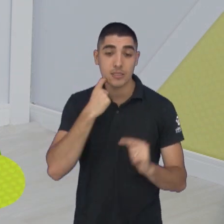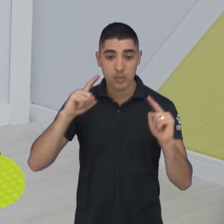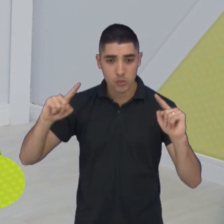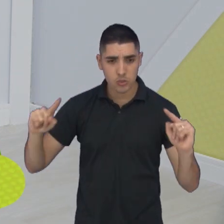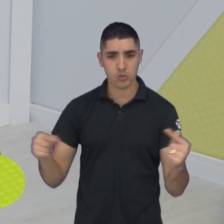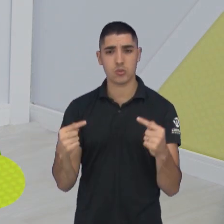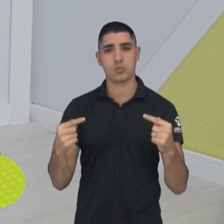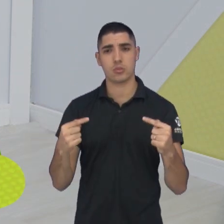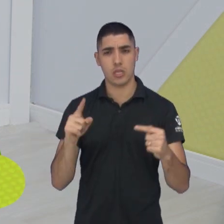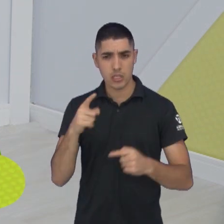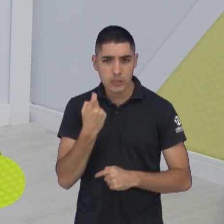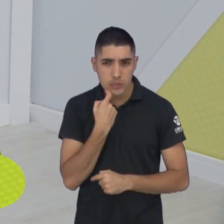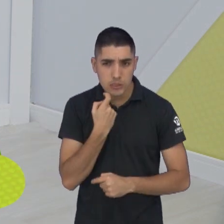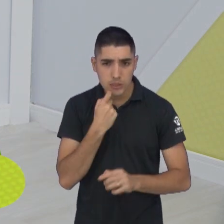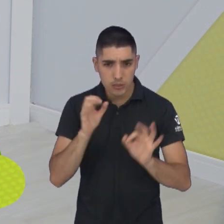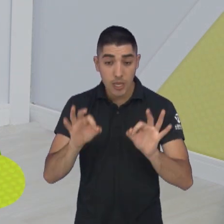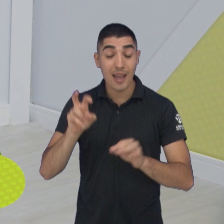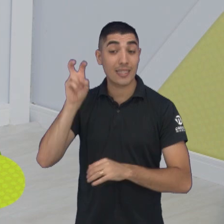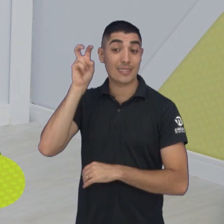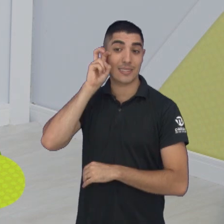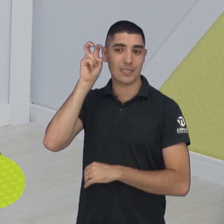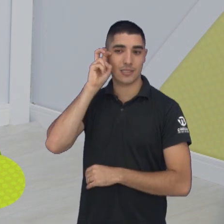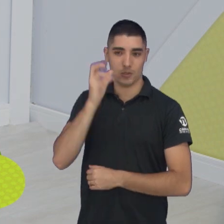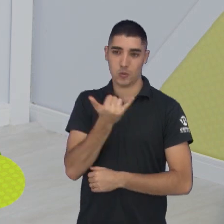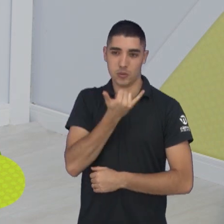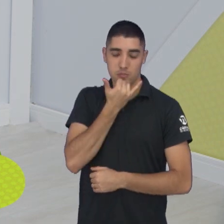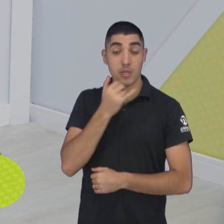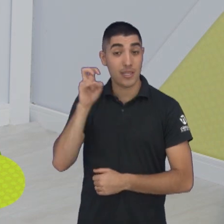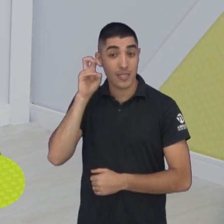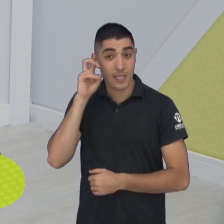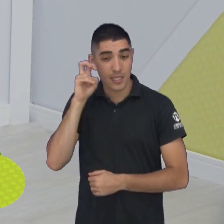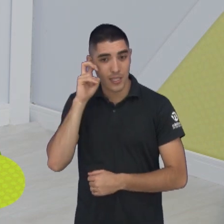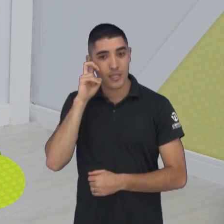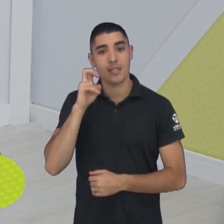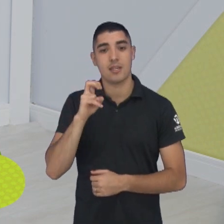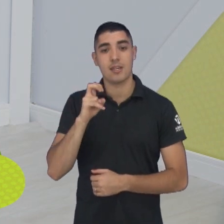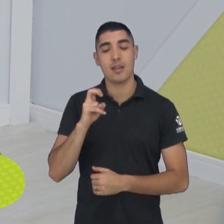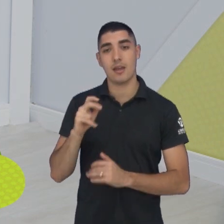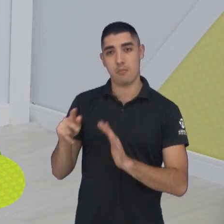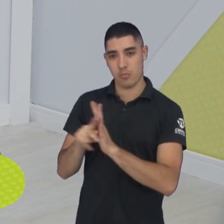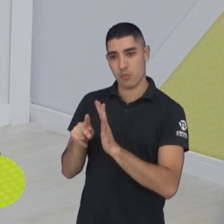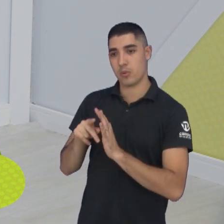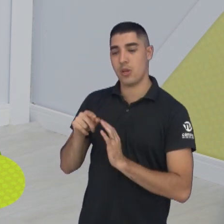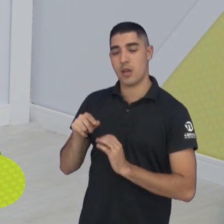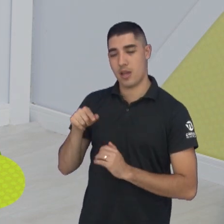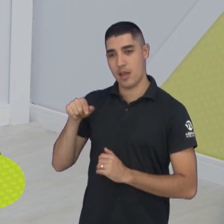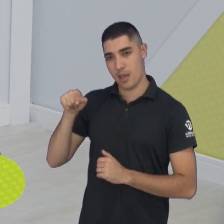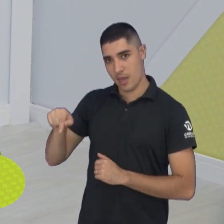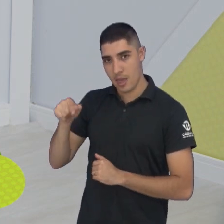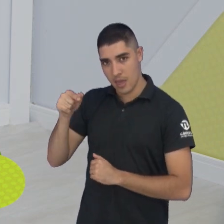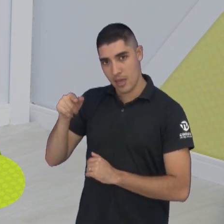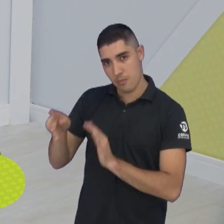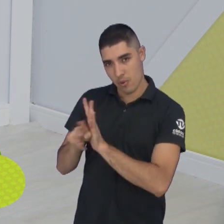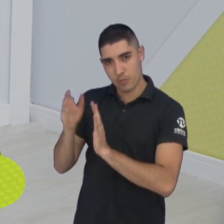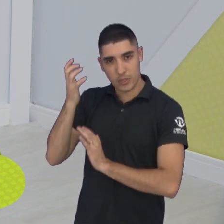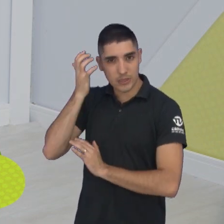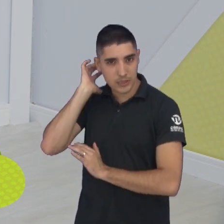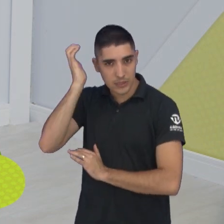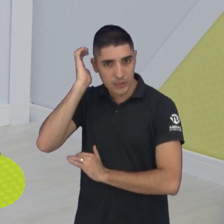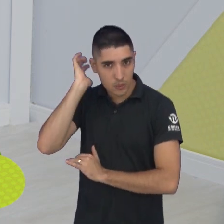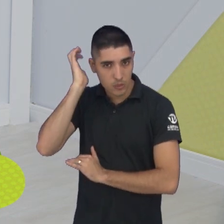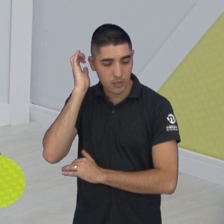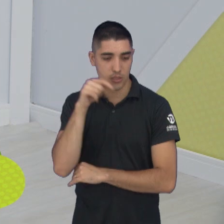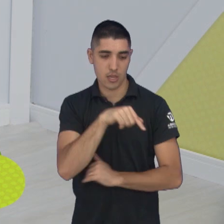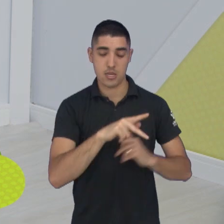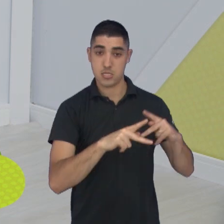Santo... Sexta-feira mesmo? Quinta-feira, perdão. Quinta-feira, às 19h30, no ginásio Laís Helena, contra a